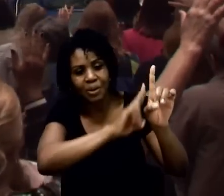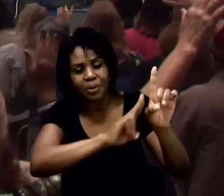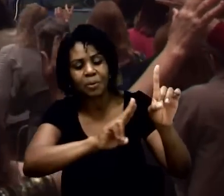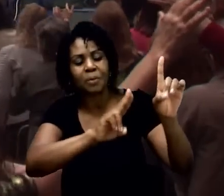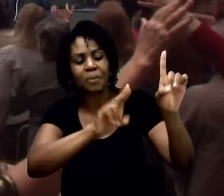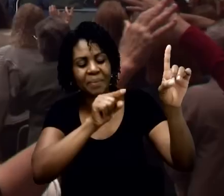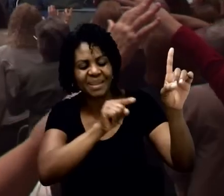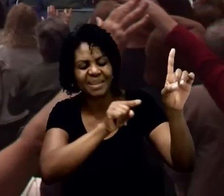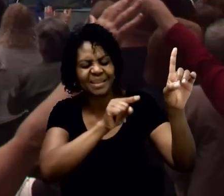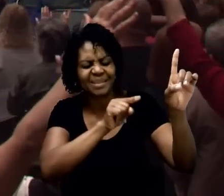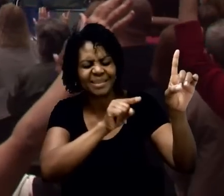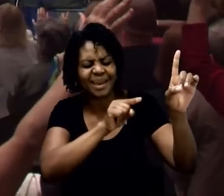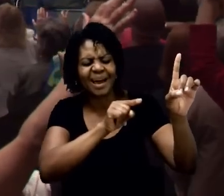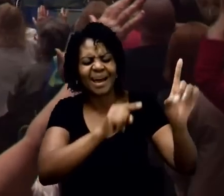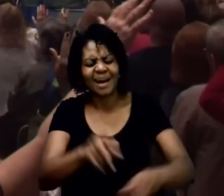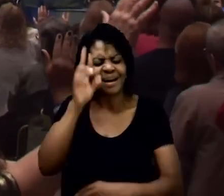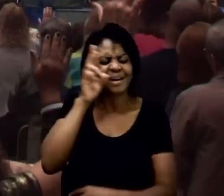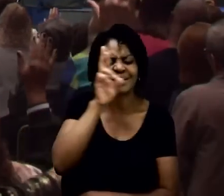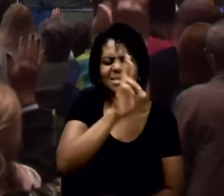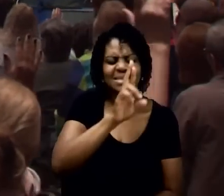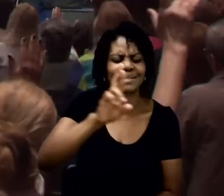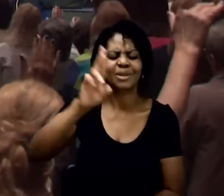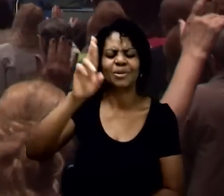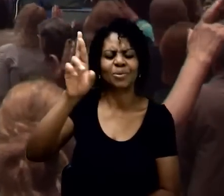senhor sobre cada família aqui.